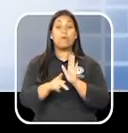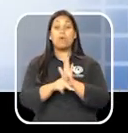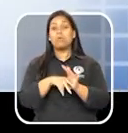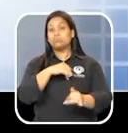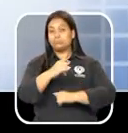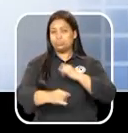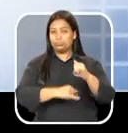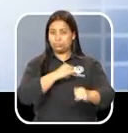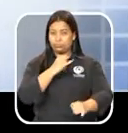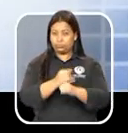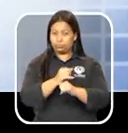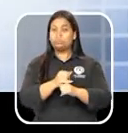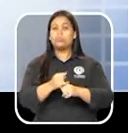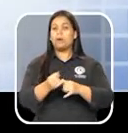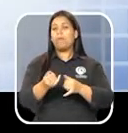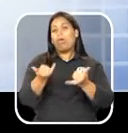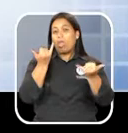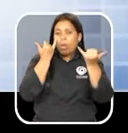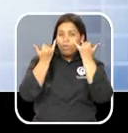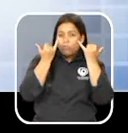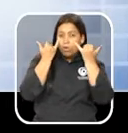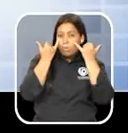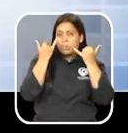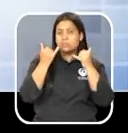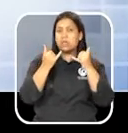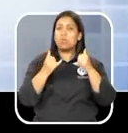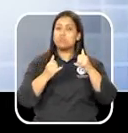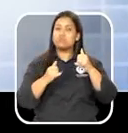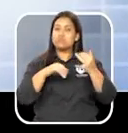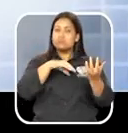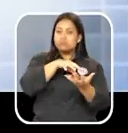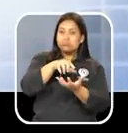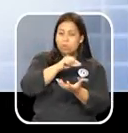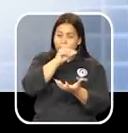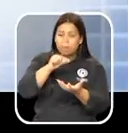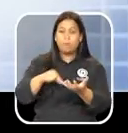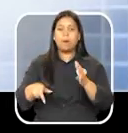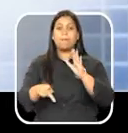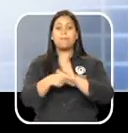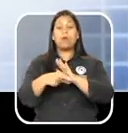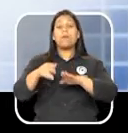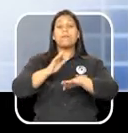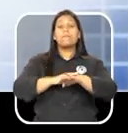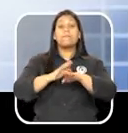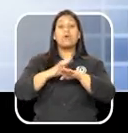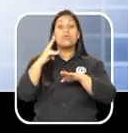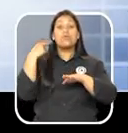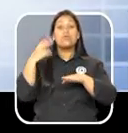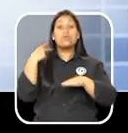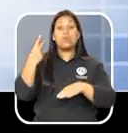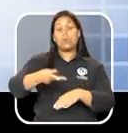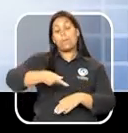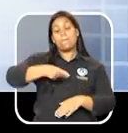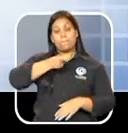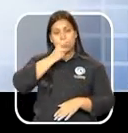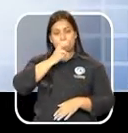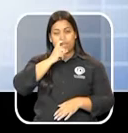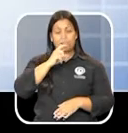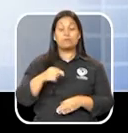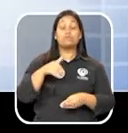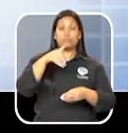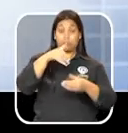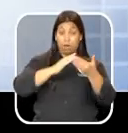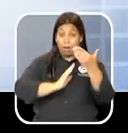nos mapas digitais do Sistema de Informação Geográfica, de autoria do presidente do Legislativo Pedro Roberto, foi aprovado em